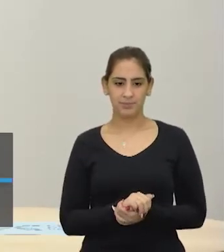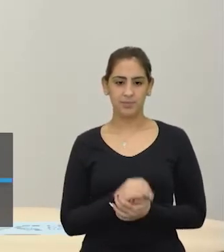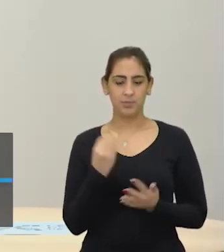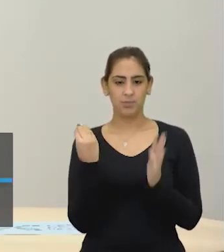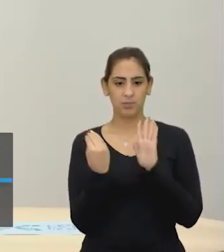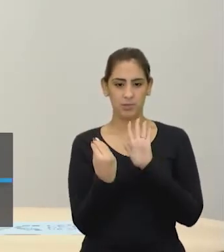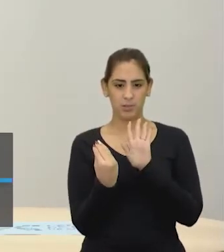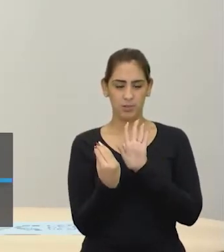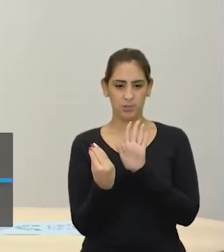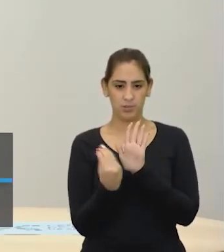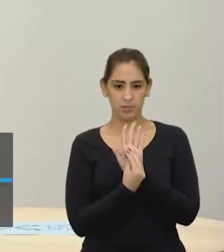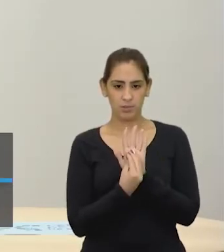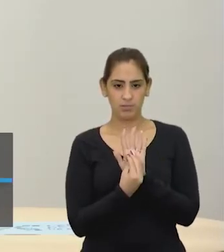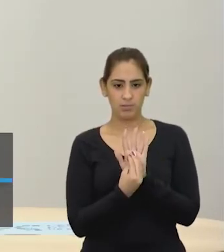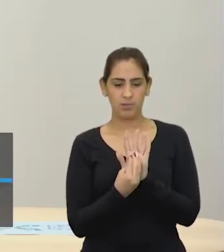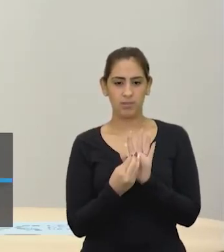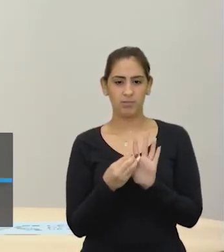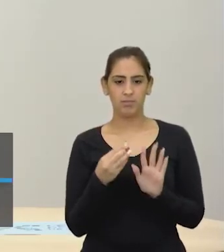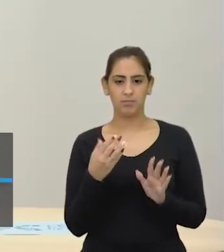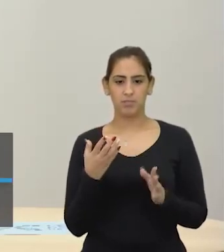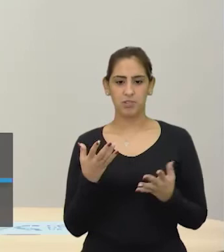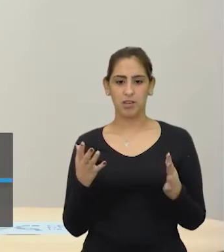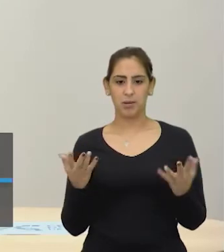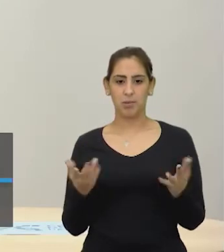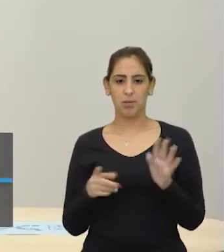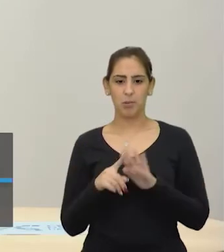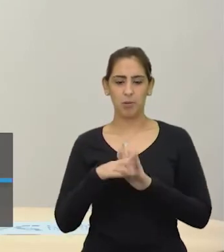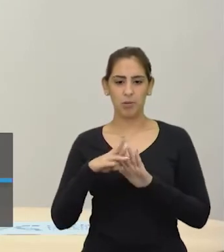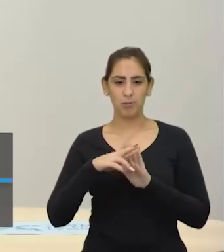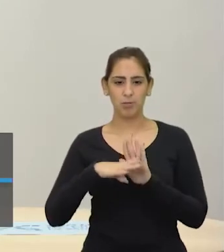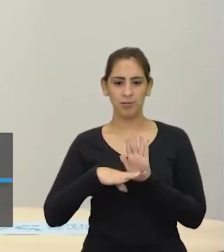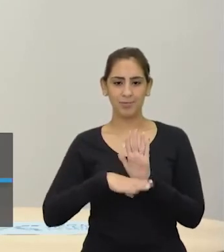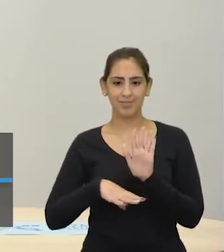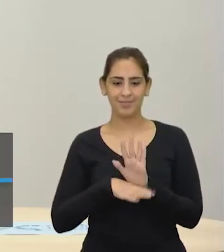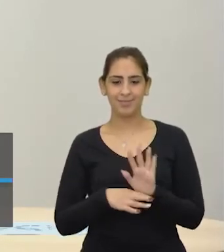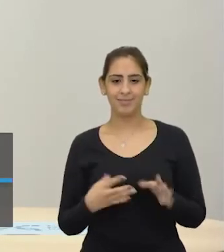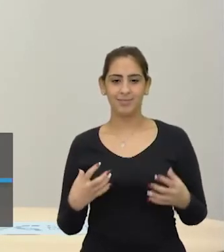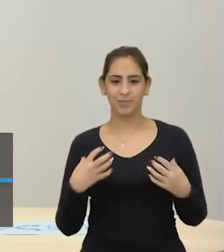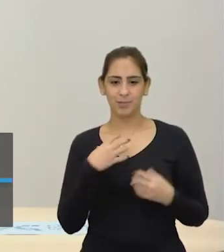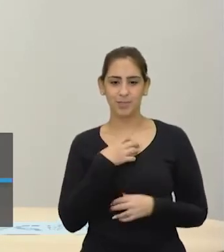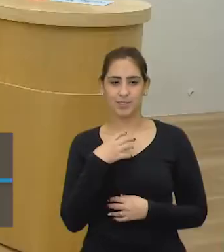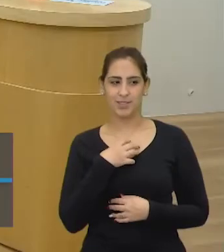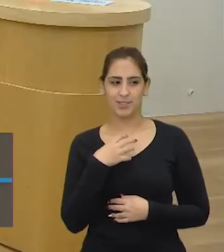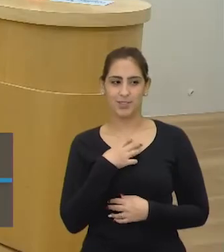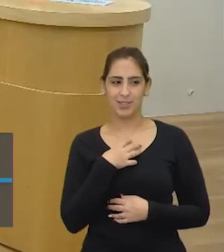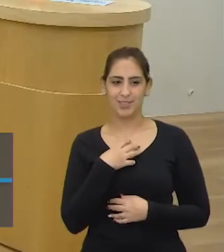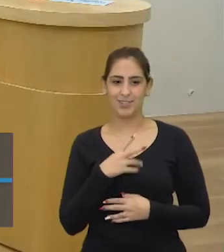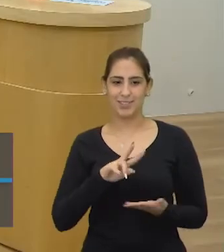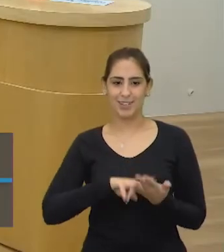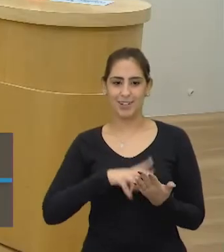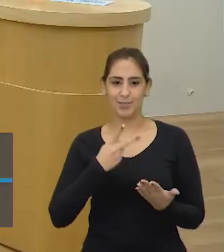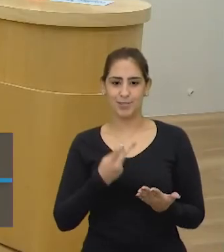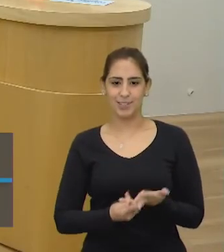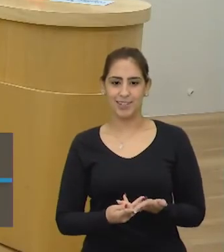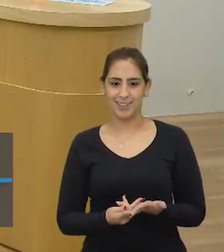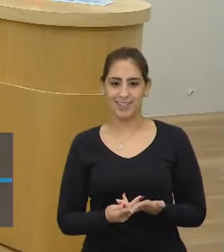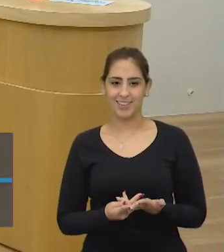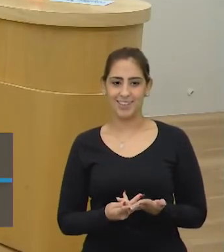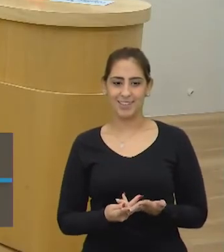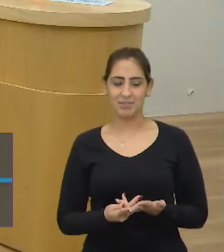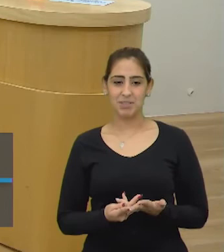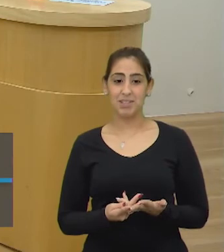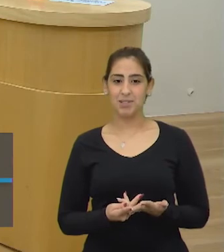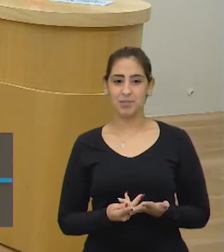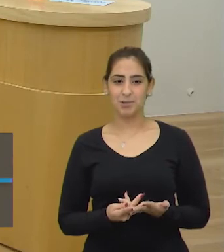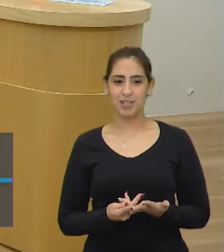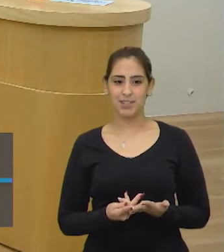acordo com, tem sentido de introduzir uma citação. Tem sentido de introduzir uma citação. Muito bom, né? Muito bom. Nossa, E ele colocou